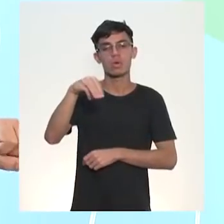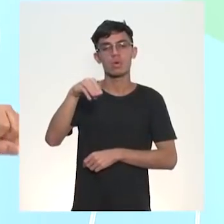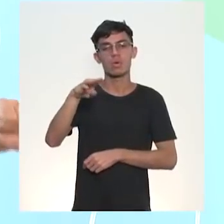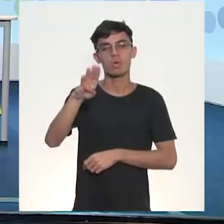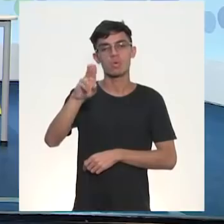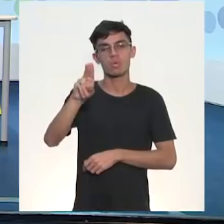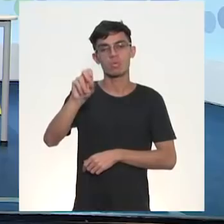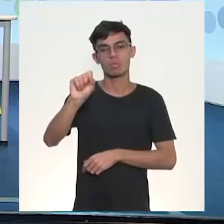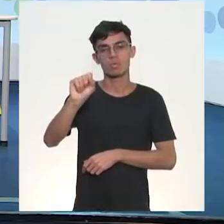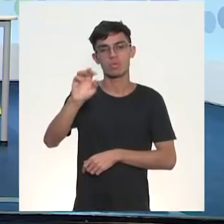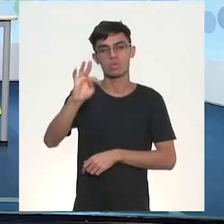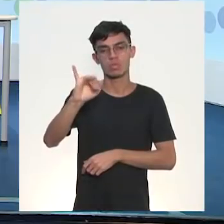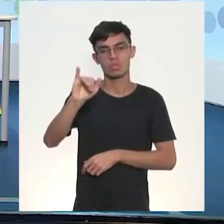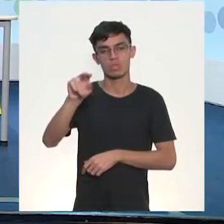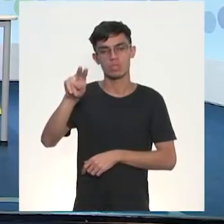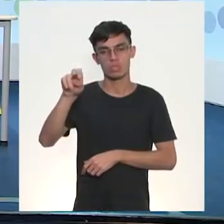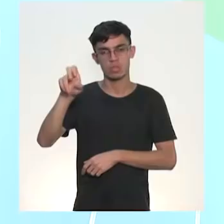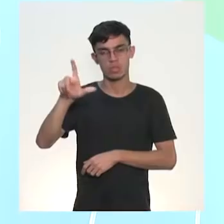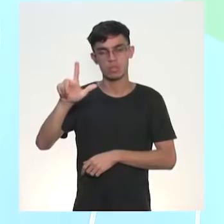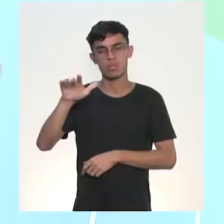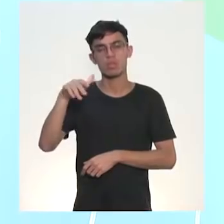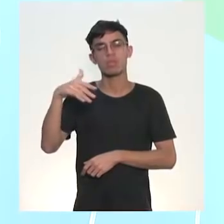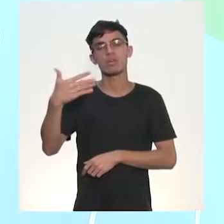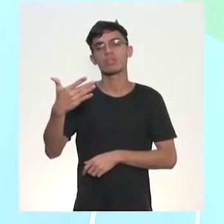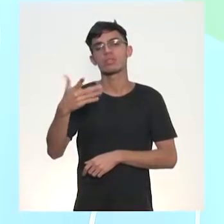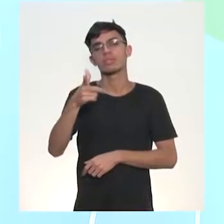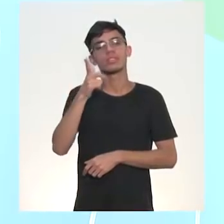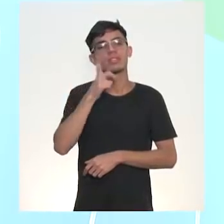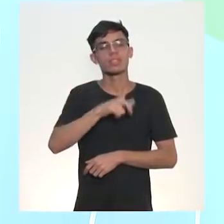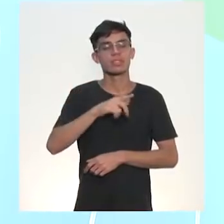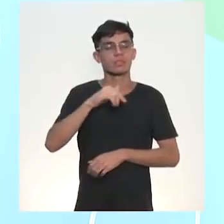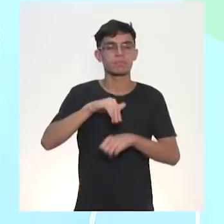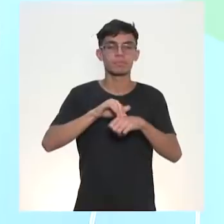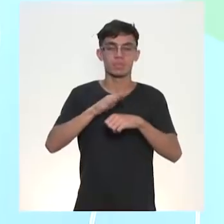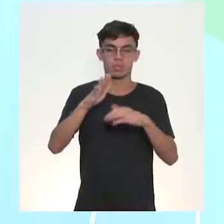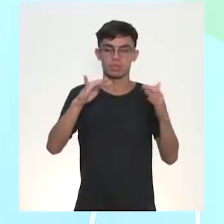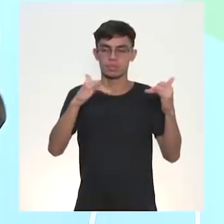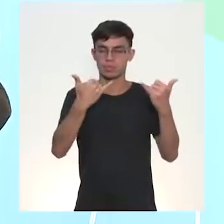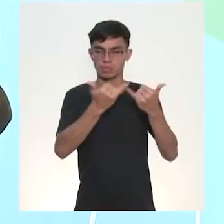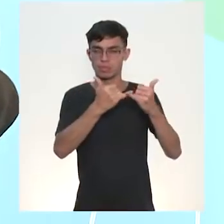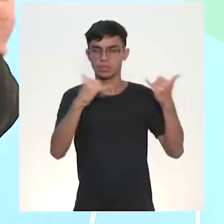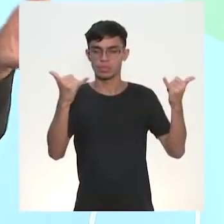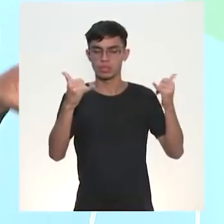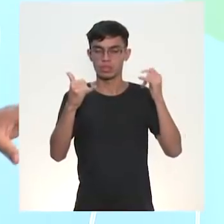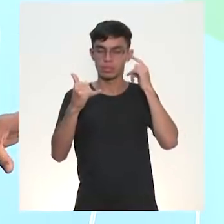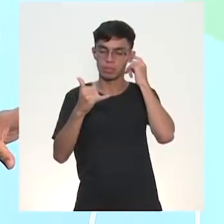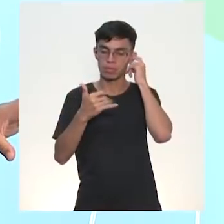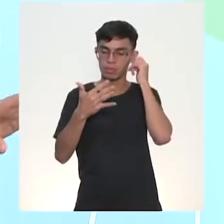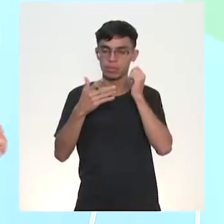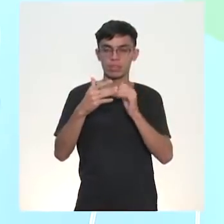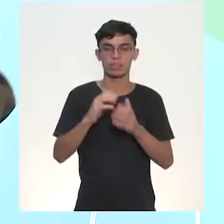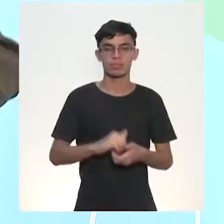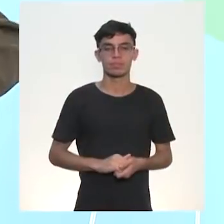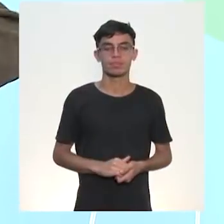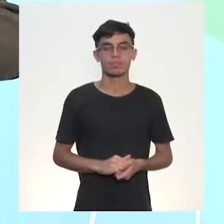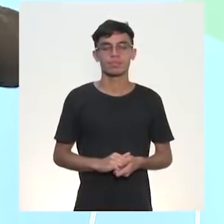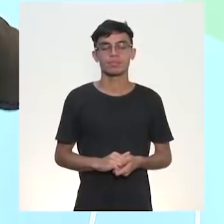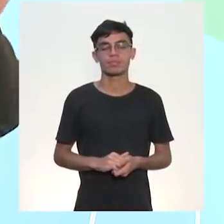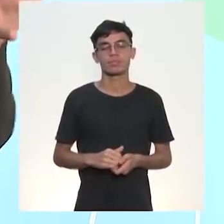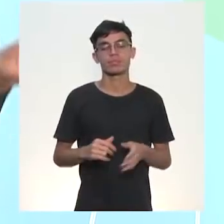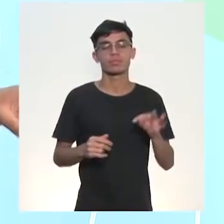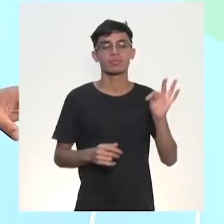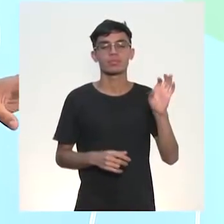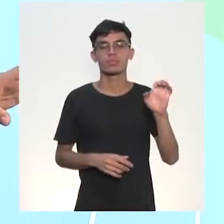desse combustível em relação ao outro, com qual se consegue produzir mais energia? Agora, estou falando da energia térmica, né? Mas com qual eu